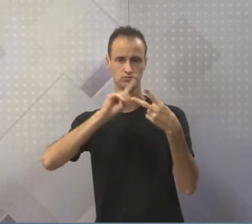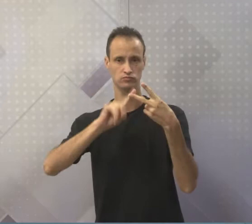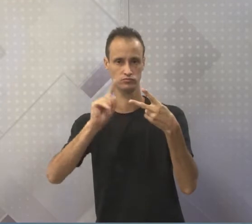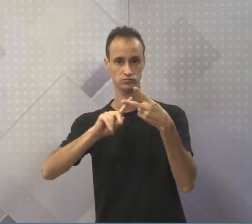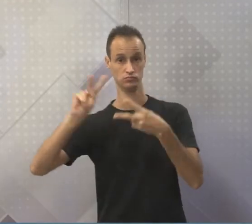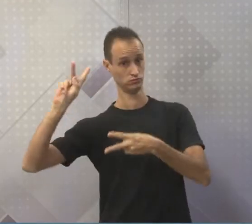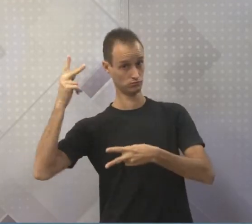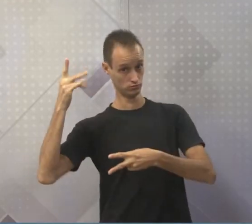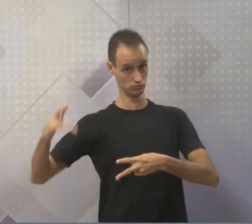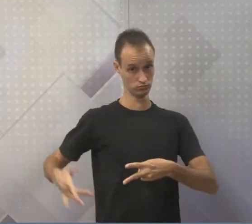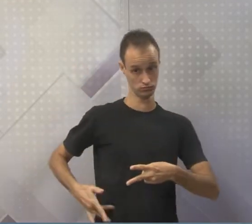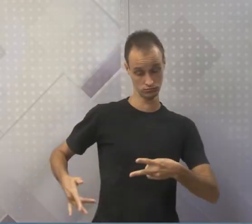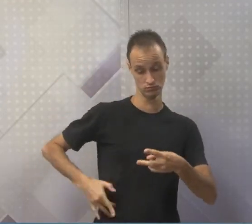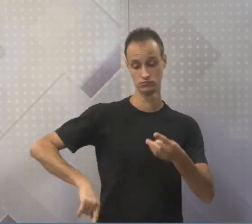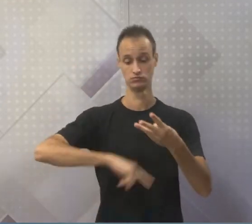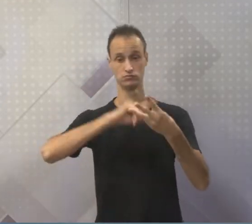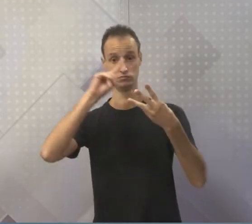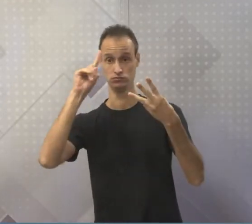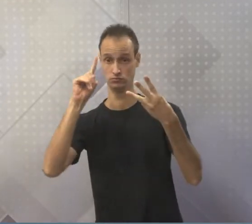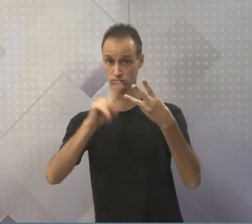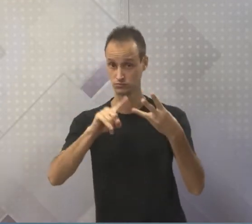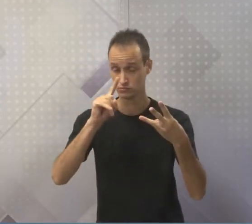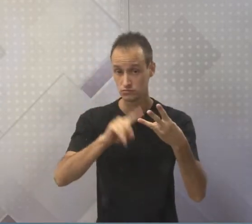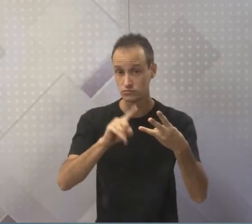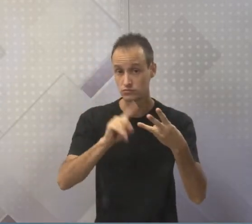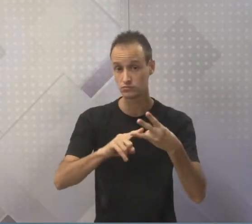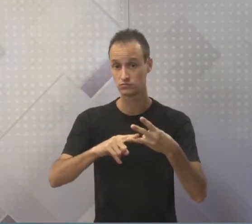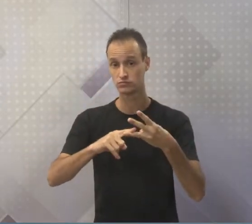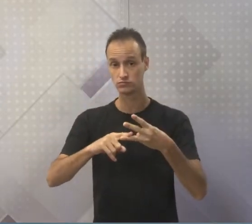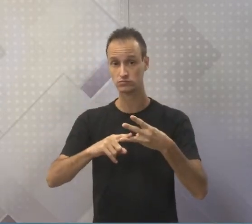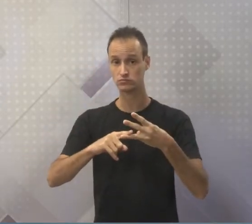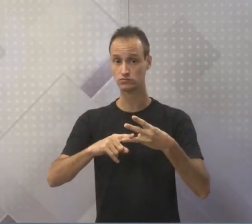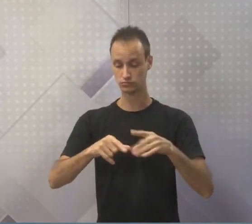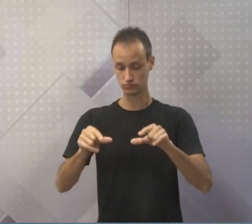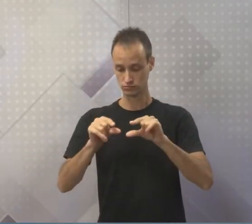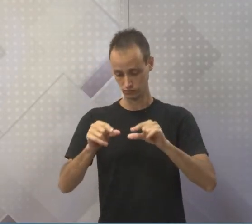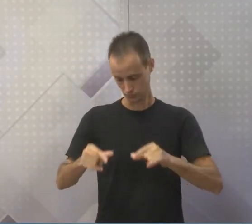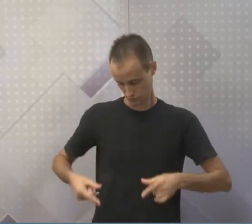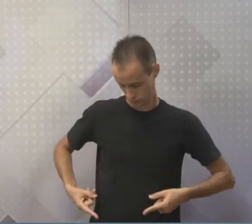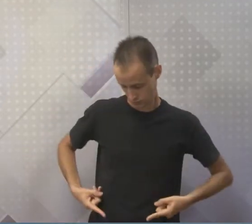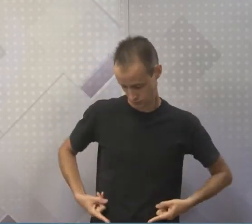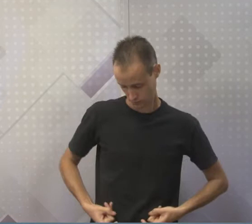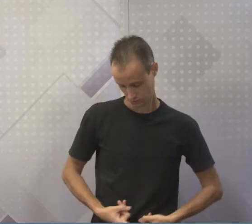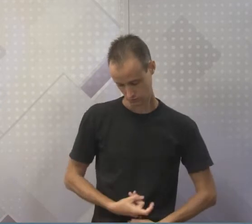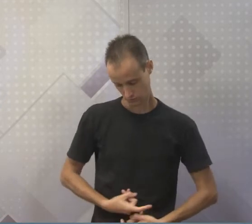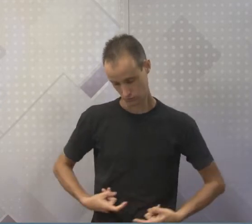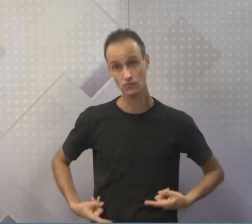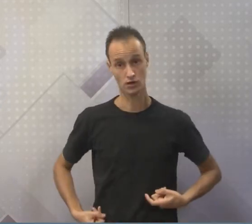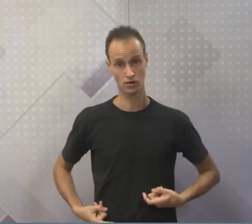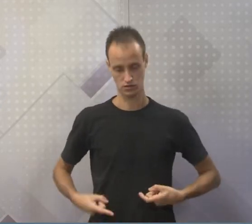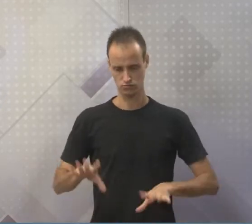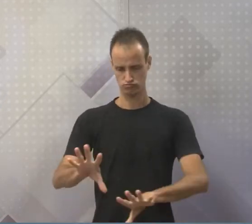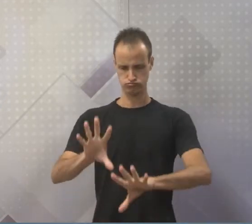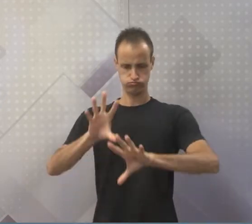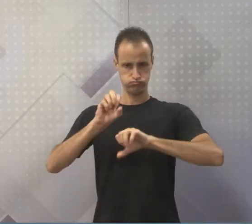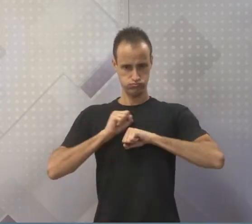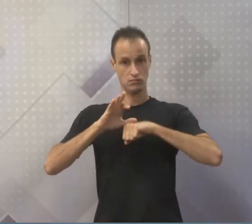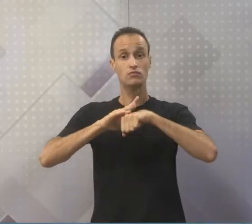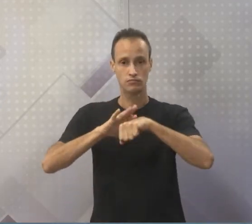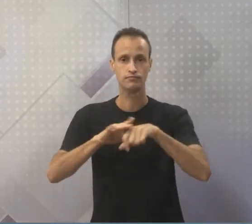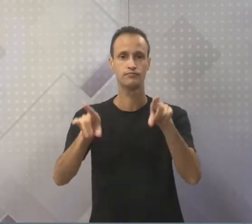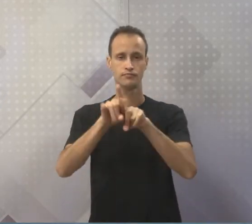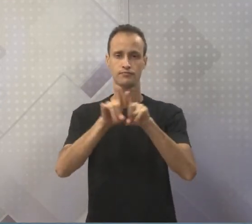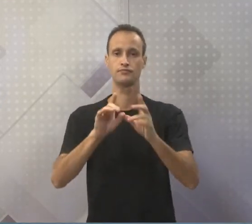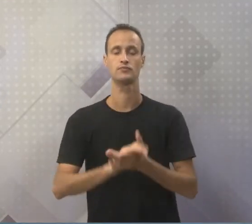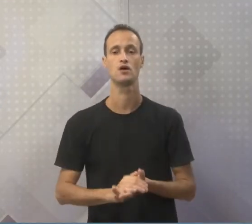lembro muito bem sobre a aula da aula da semana passada, sobre as coisas que a gente discutiu. Então vamos lembrar só mais um pouquinho. Vem